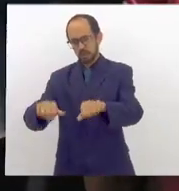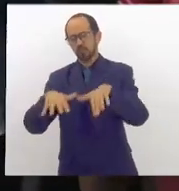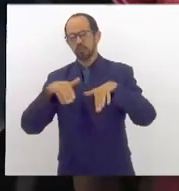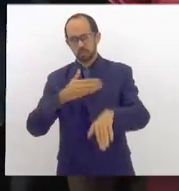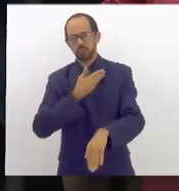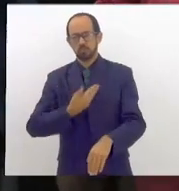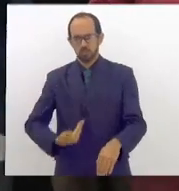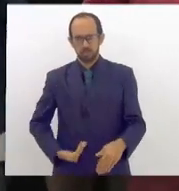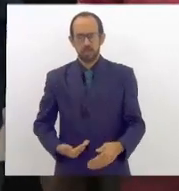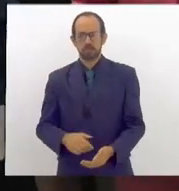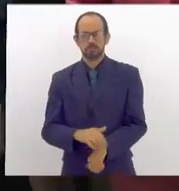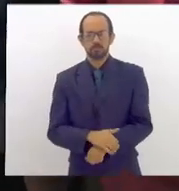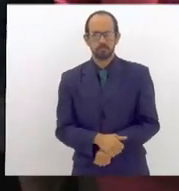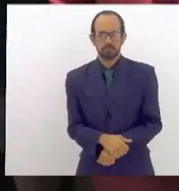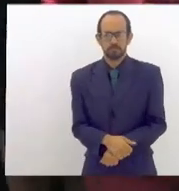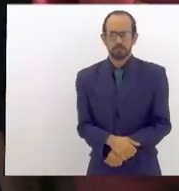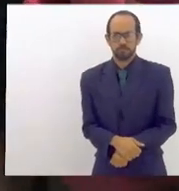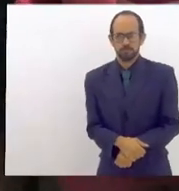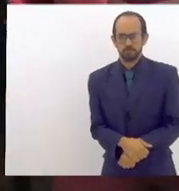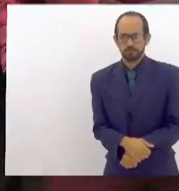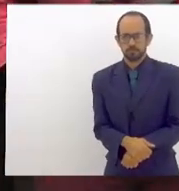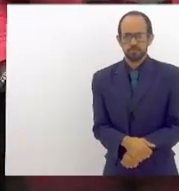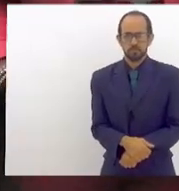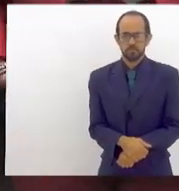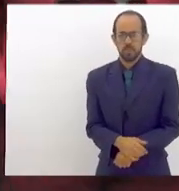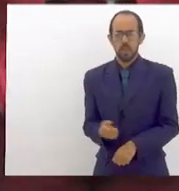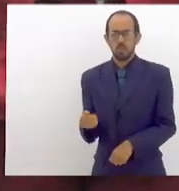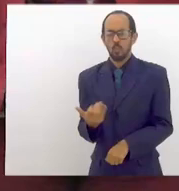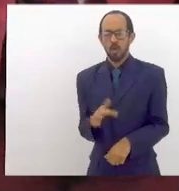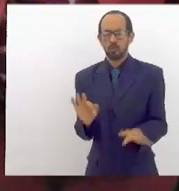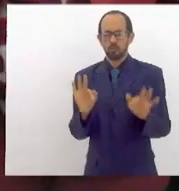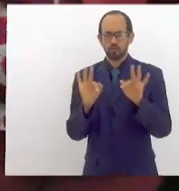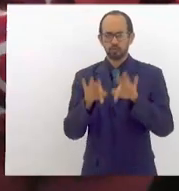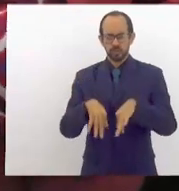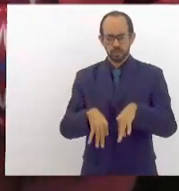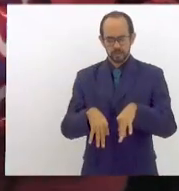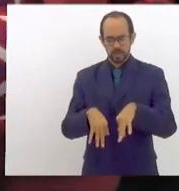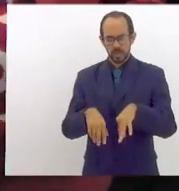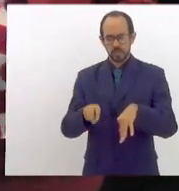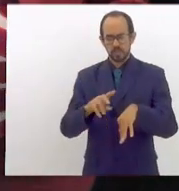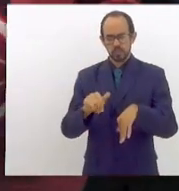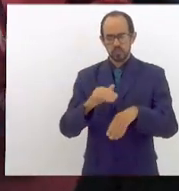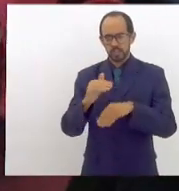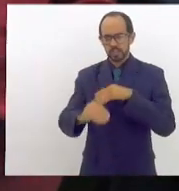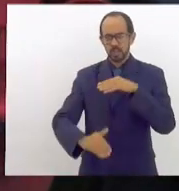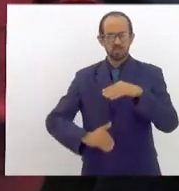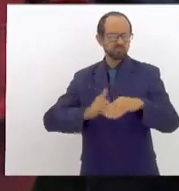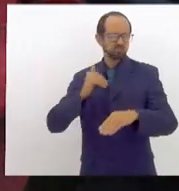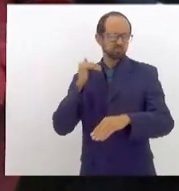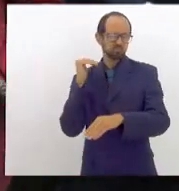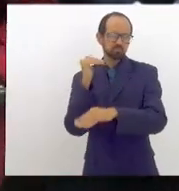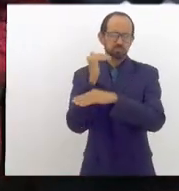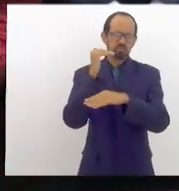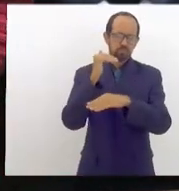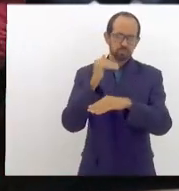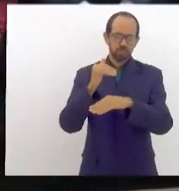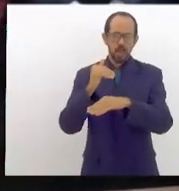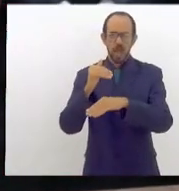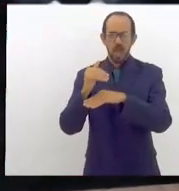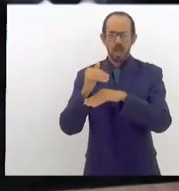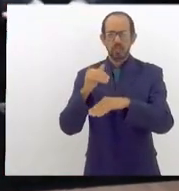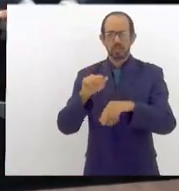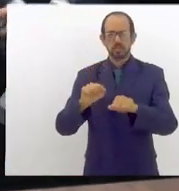na hora que fechar esse levantamento um recorde absoluto de audiências